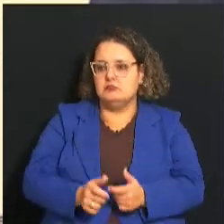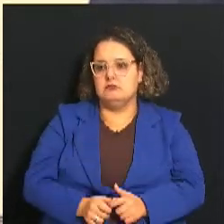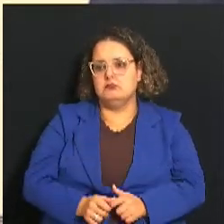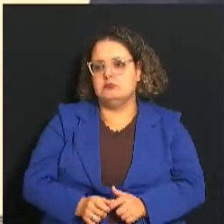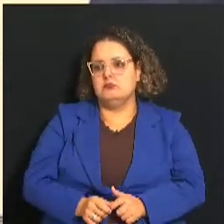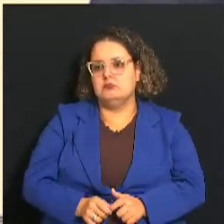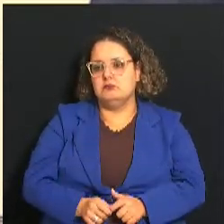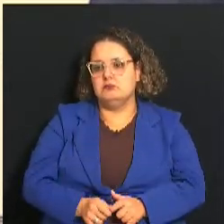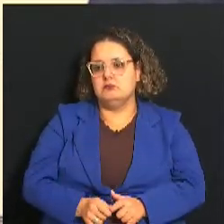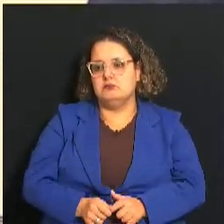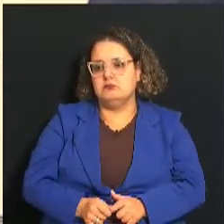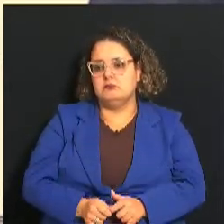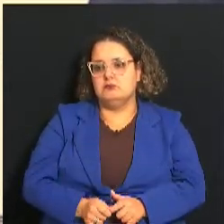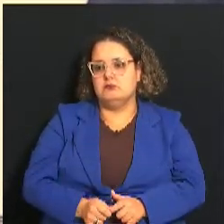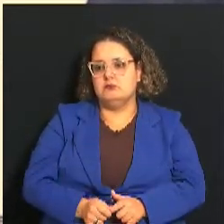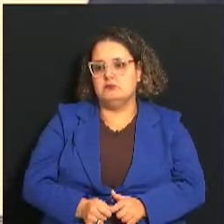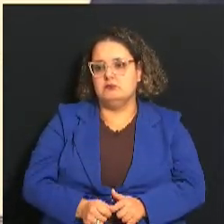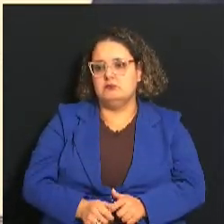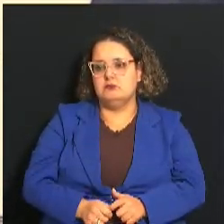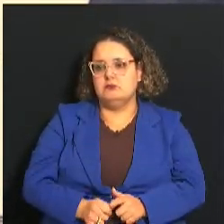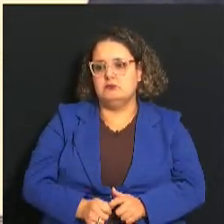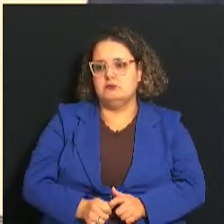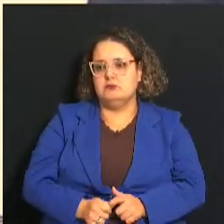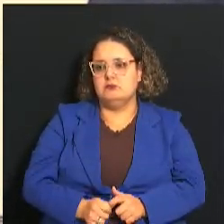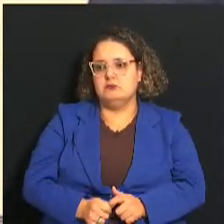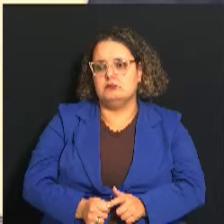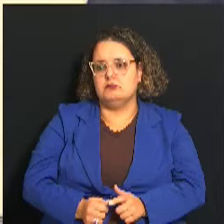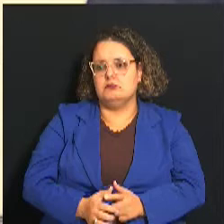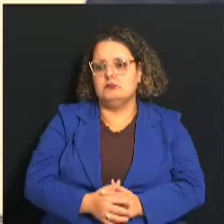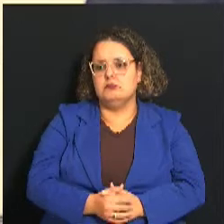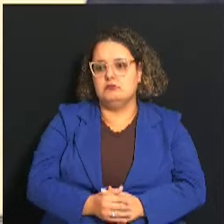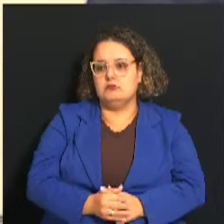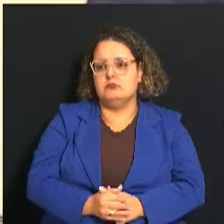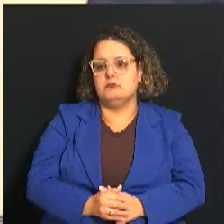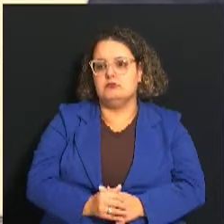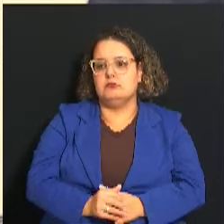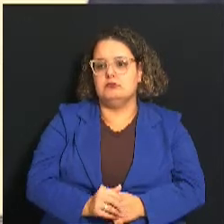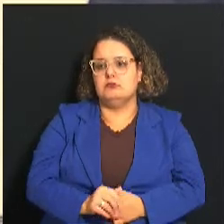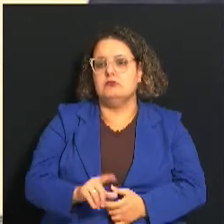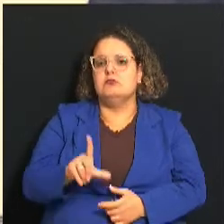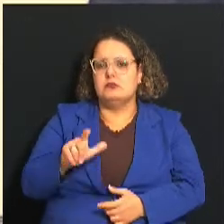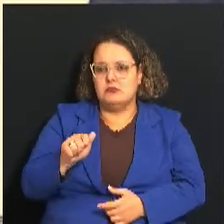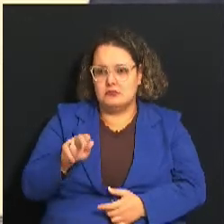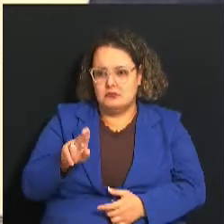Tá. Quem mais? Lauro, né?